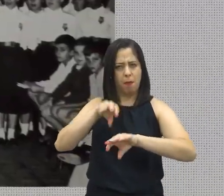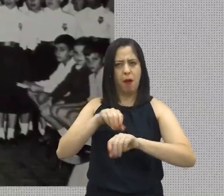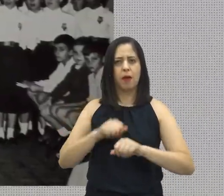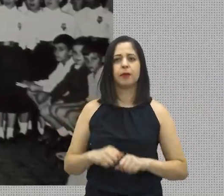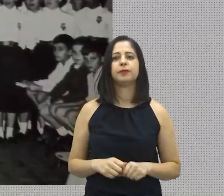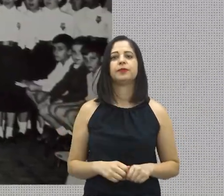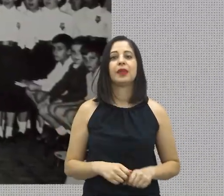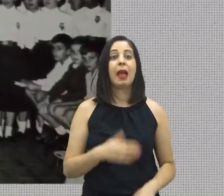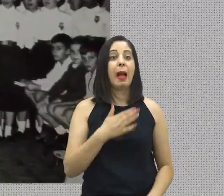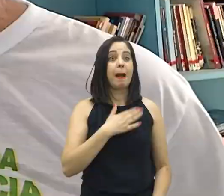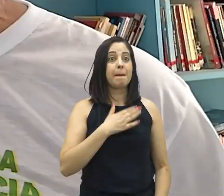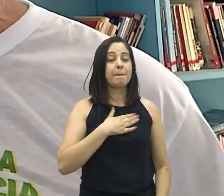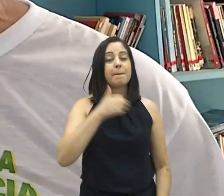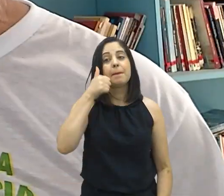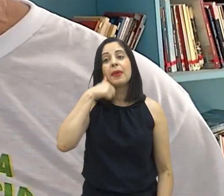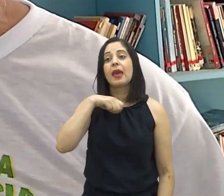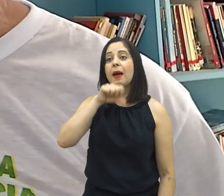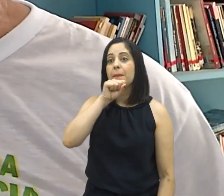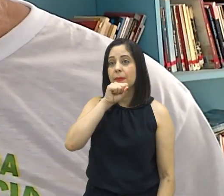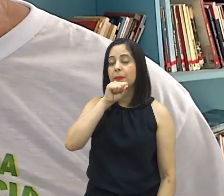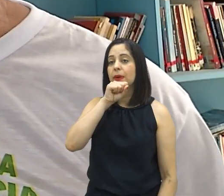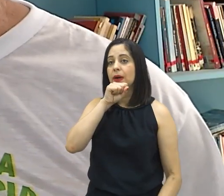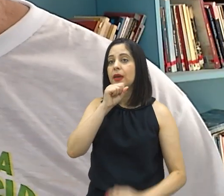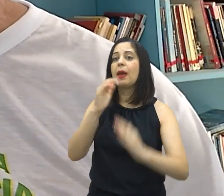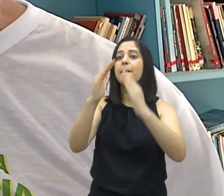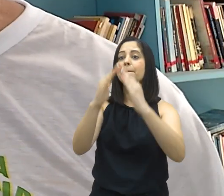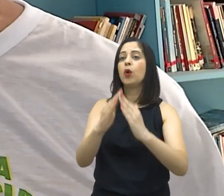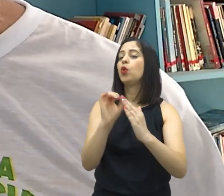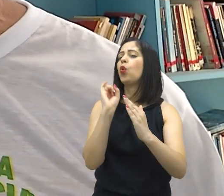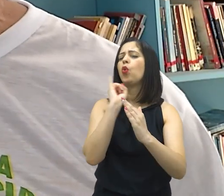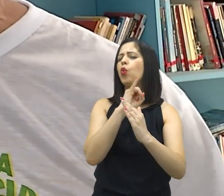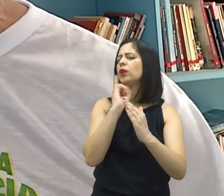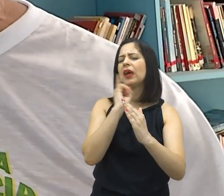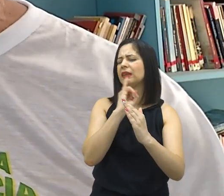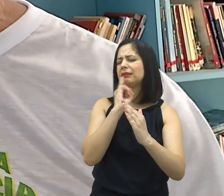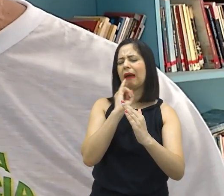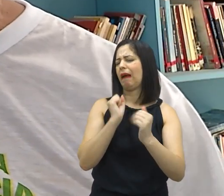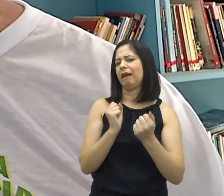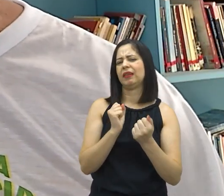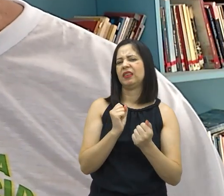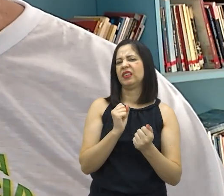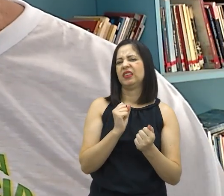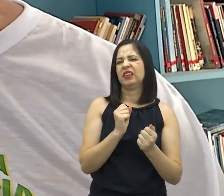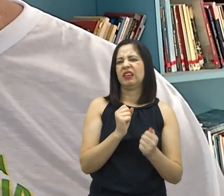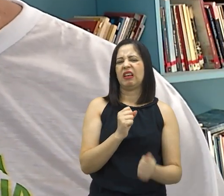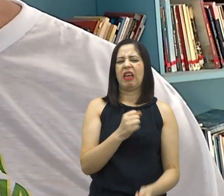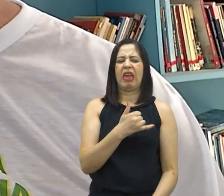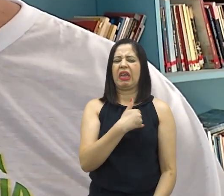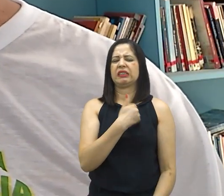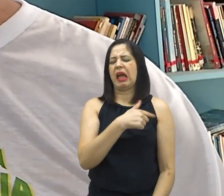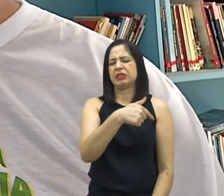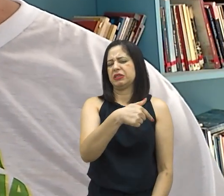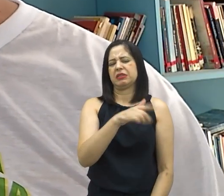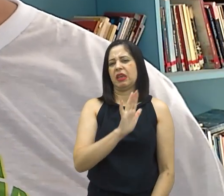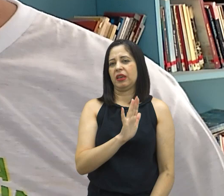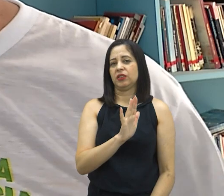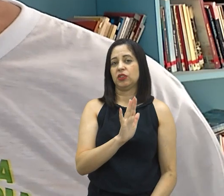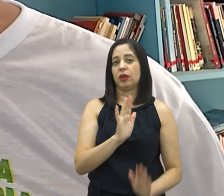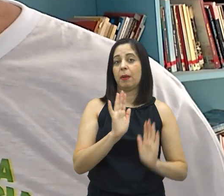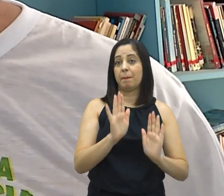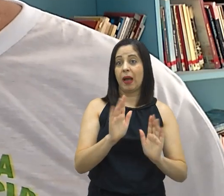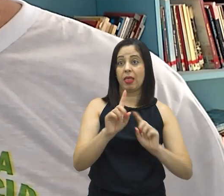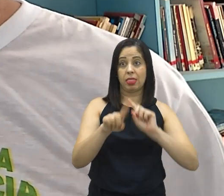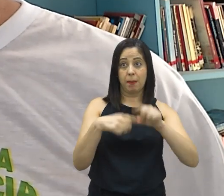que formaram aqui. Minha mãe, filha de italianos, ela morou um tempo na Itália, mas bem na infância mesmo, vamos dizer, de uns 7 a uns 11